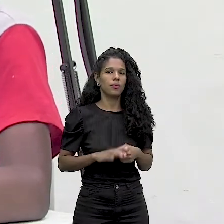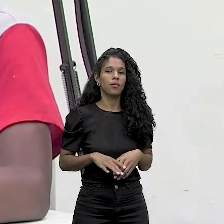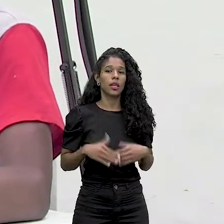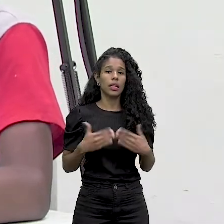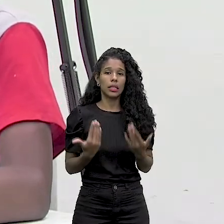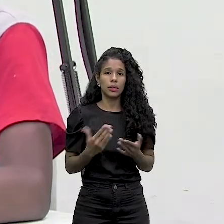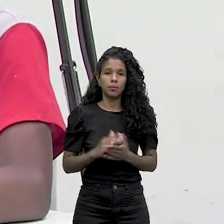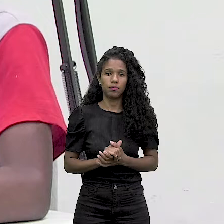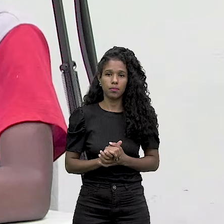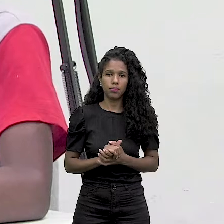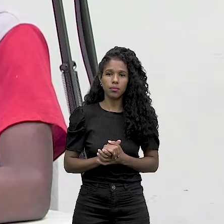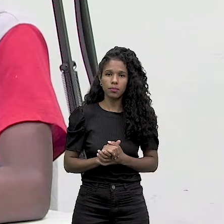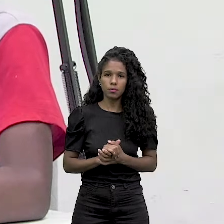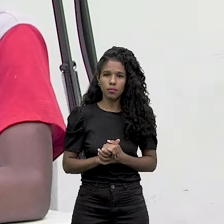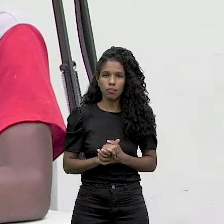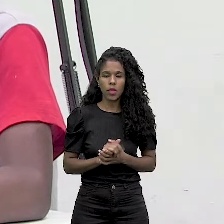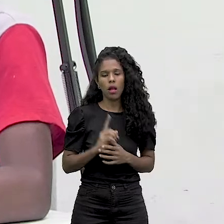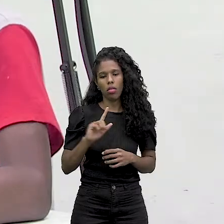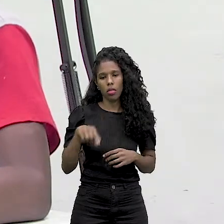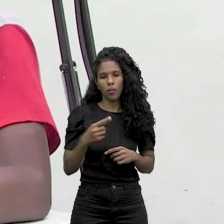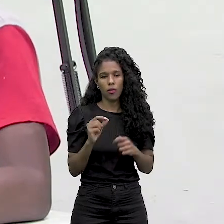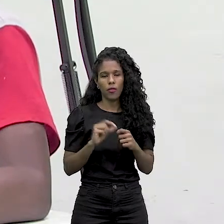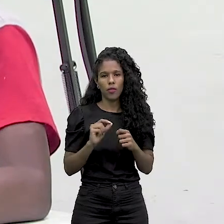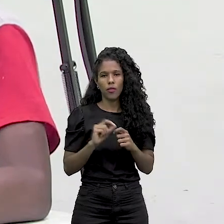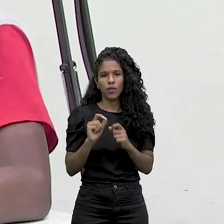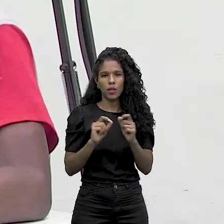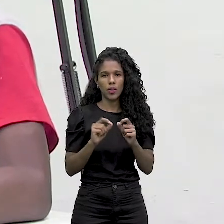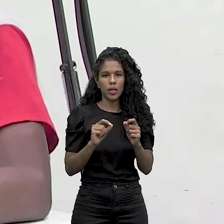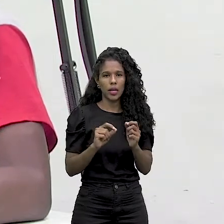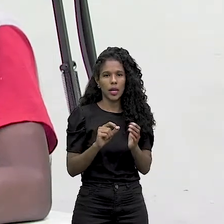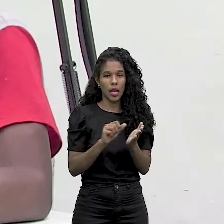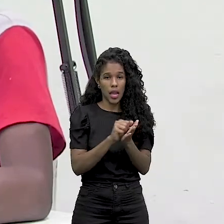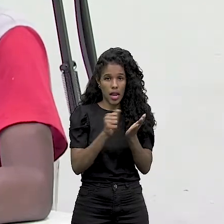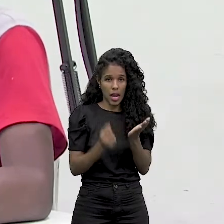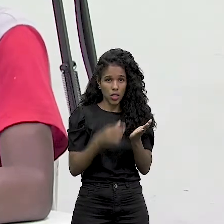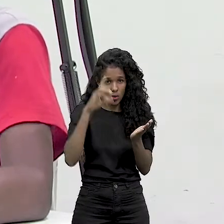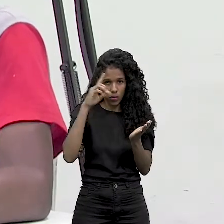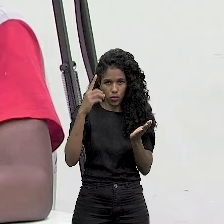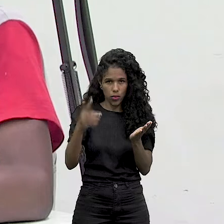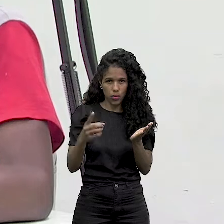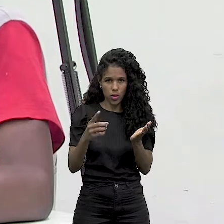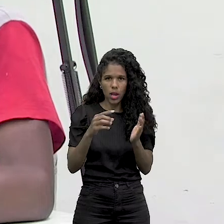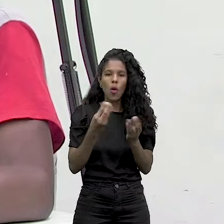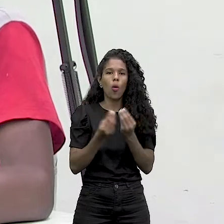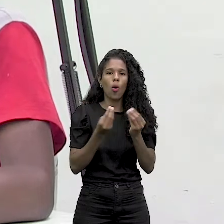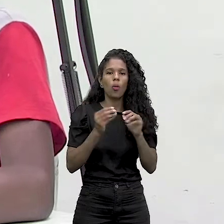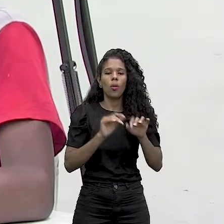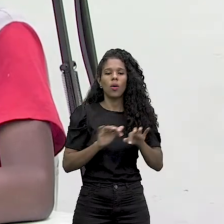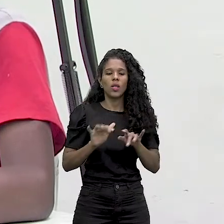fomos para o diário eletrônico, né, digital. E hoje, além de